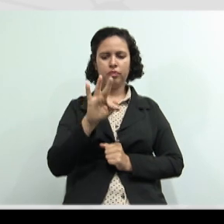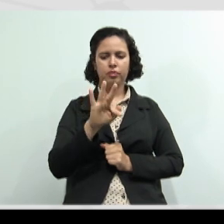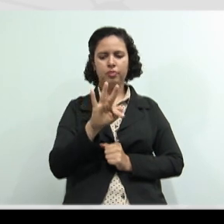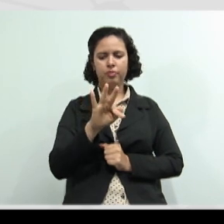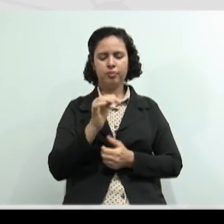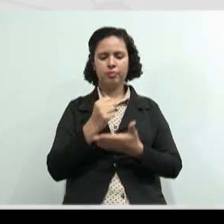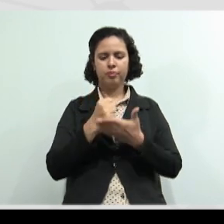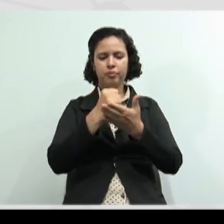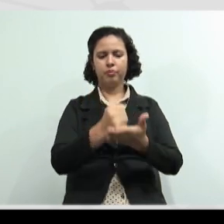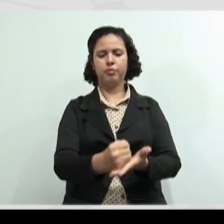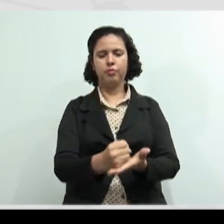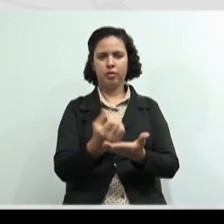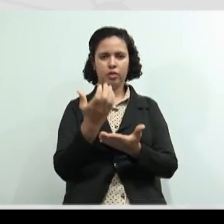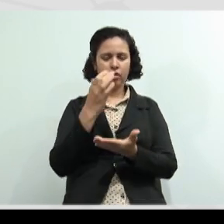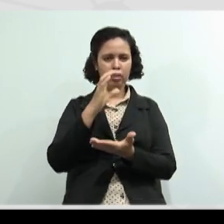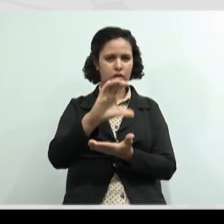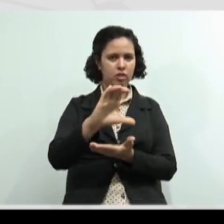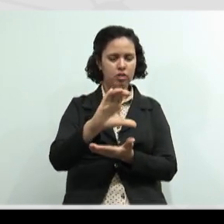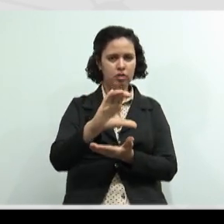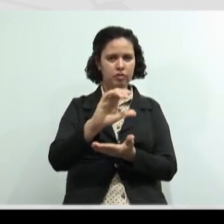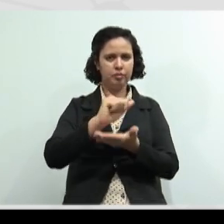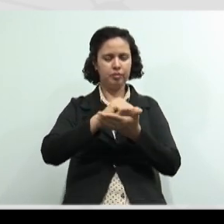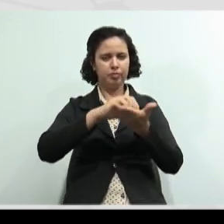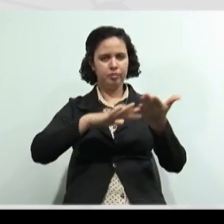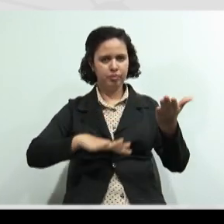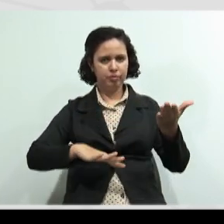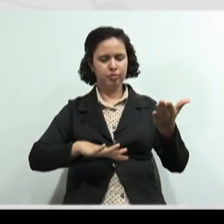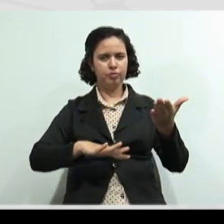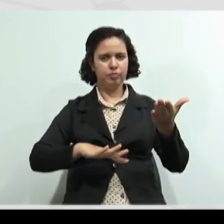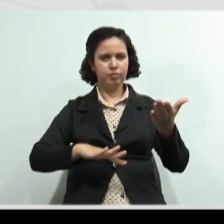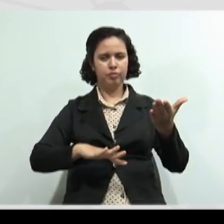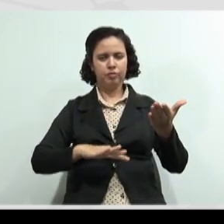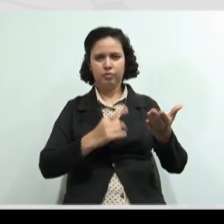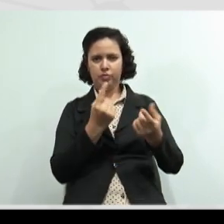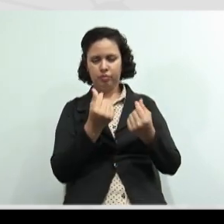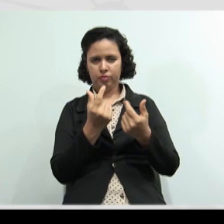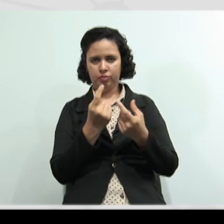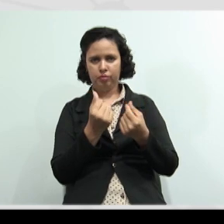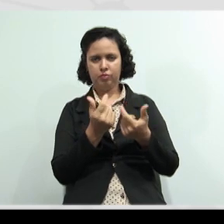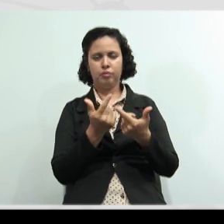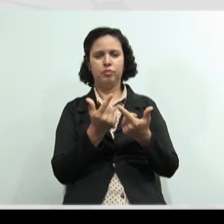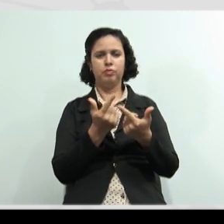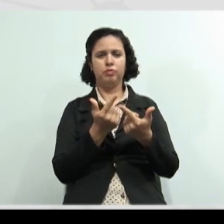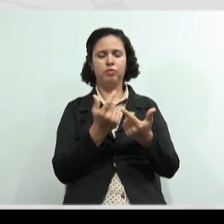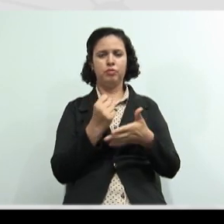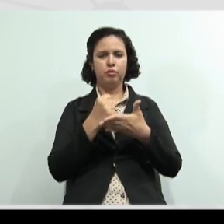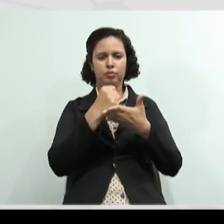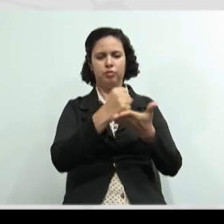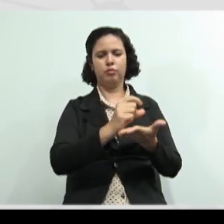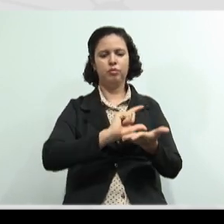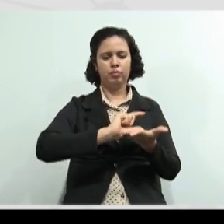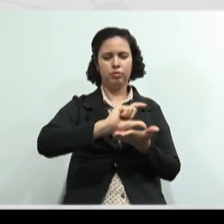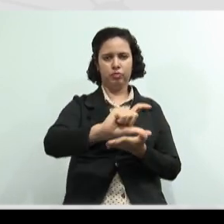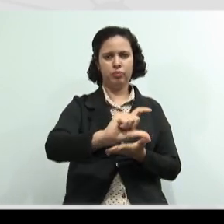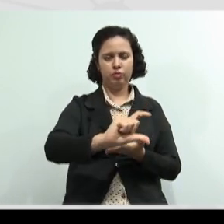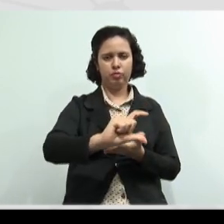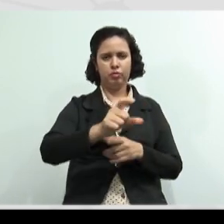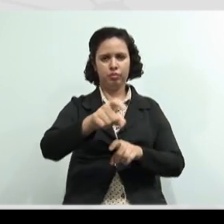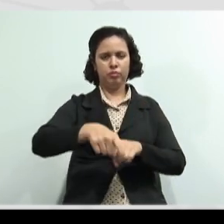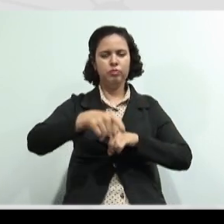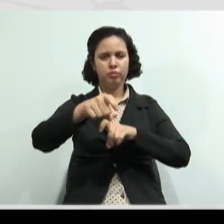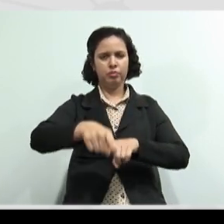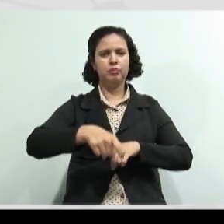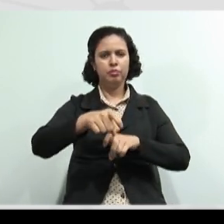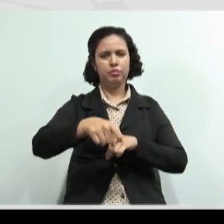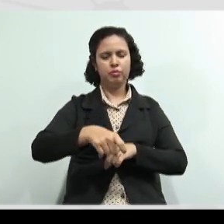Ele disponibiliza crédito para as atividades de custeio e investimento na produção agrícola, além da